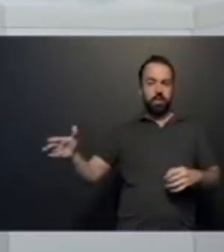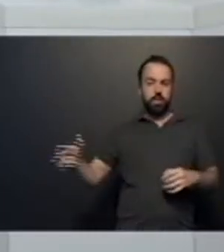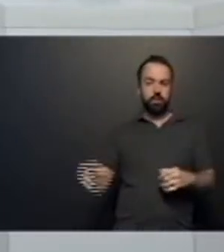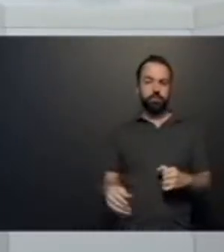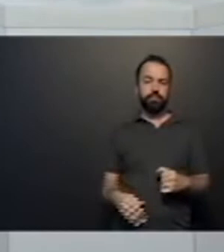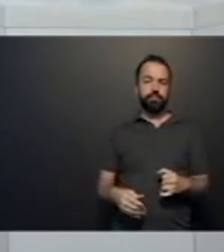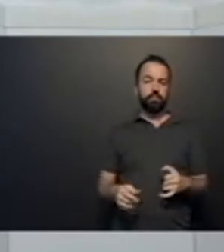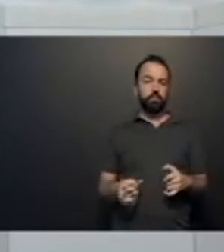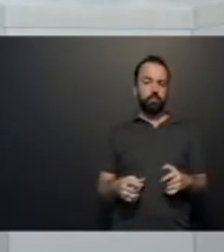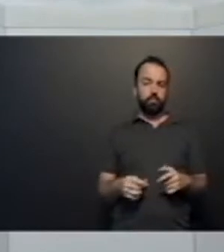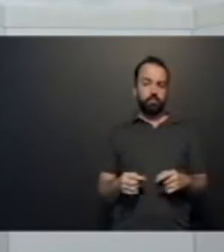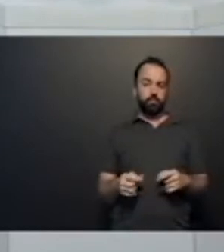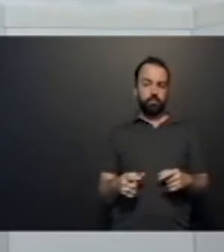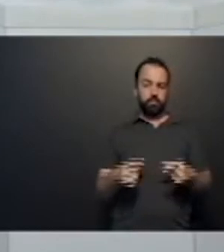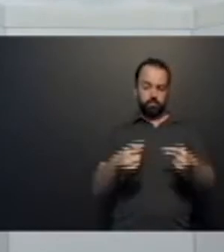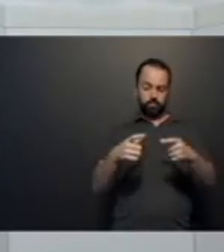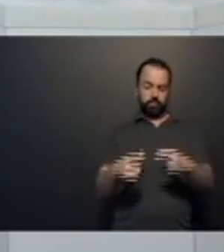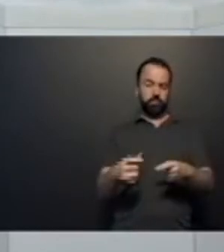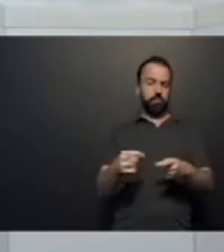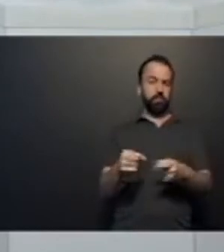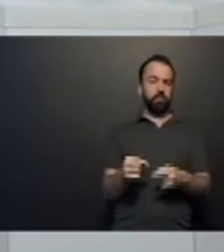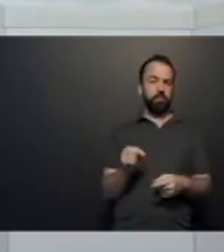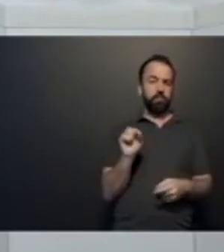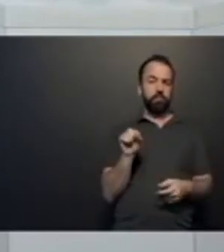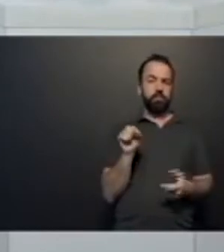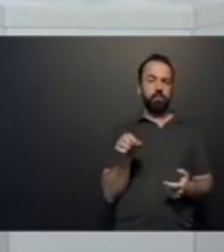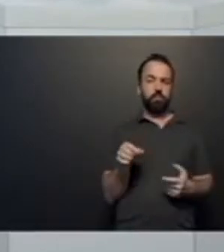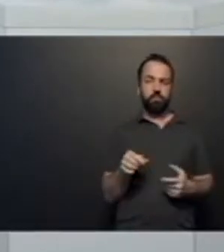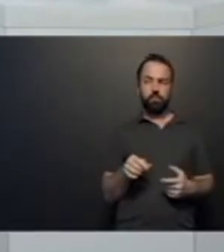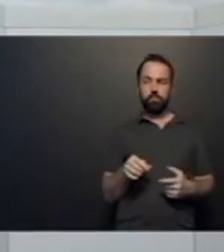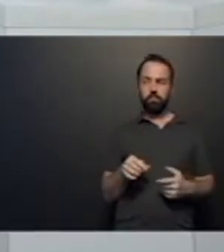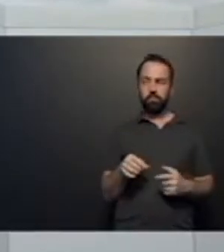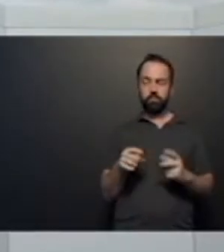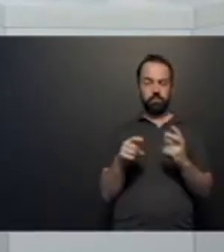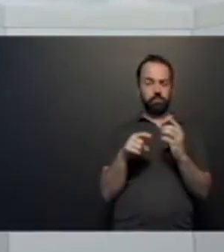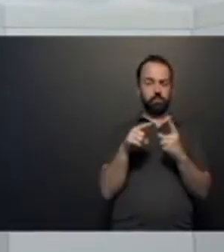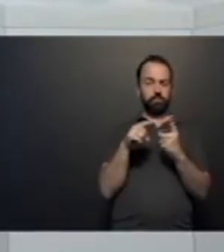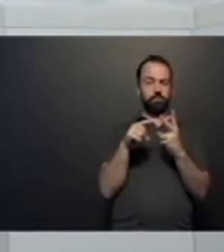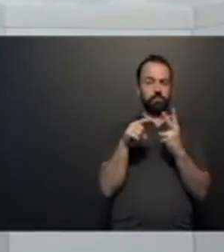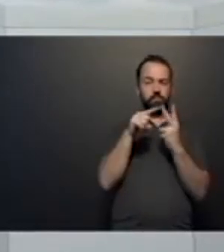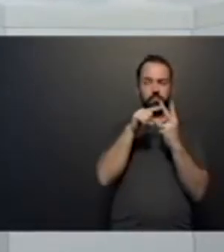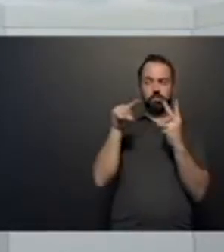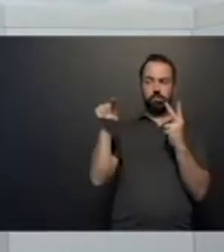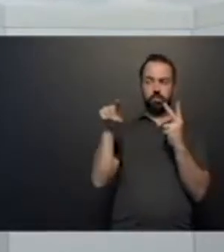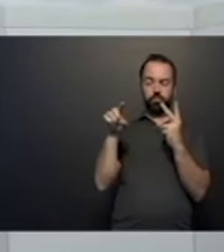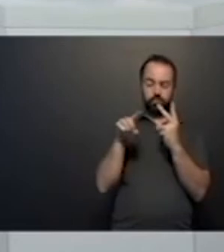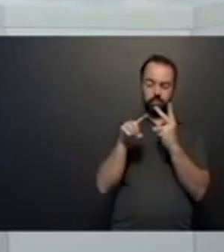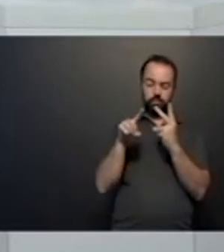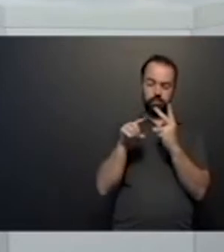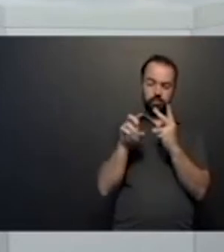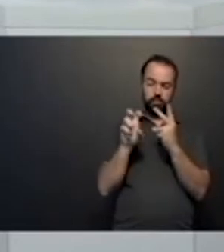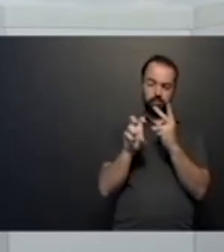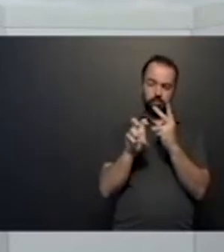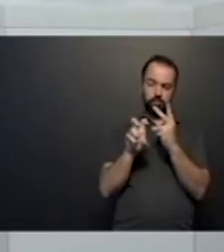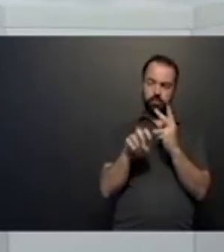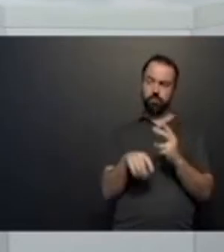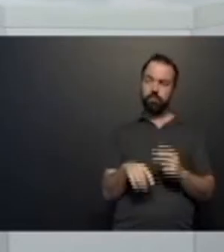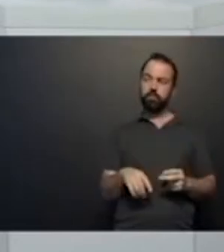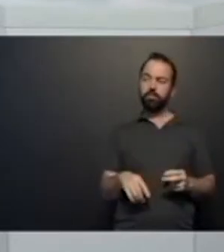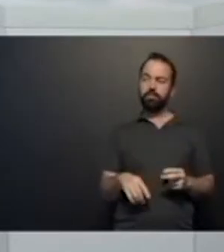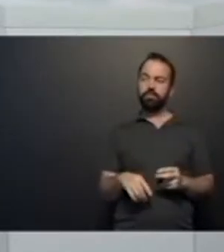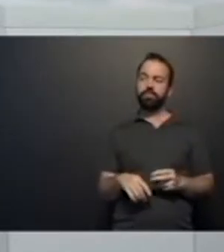qual a posição ainda raiz quadrada de cinco na reta numérica com essa tabela ao lado fica fácil da gente